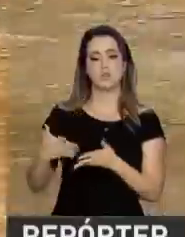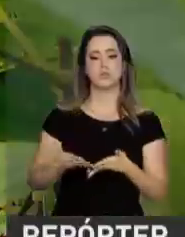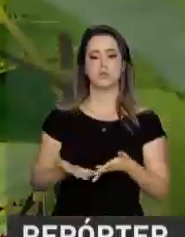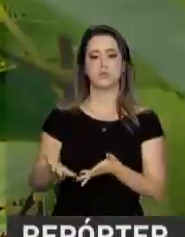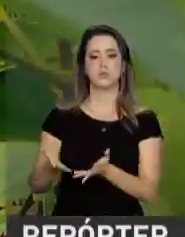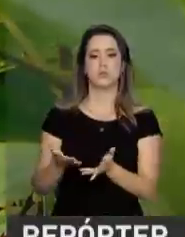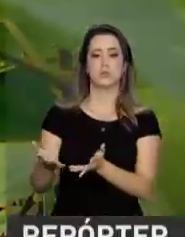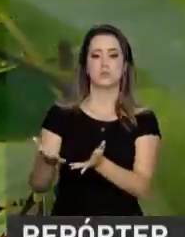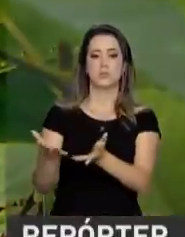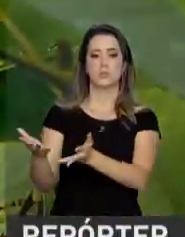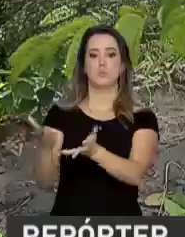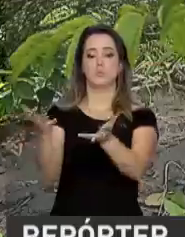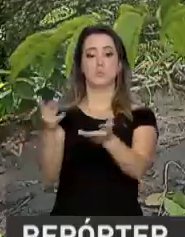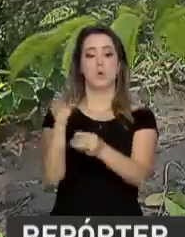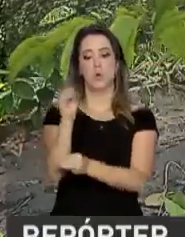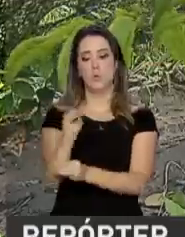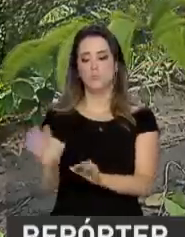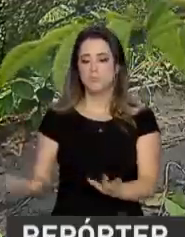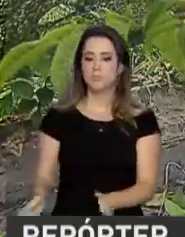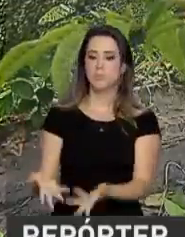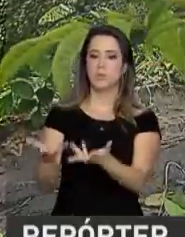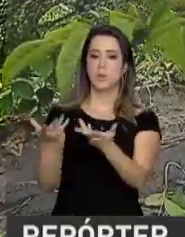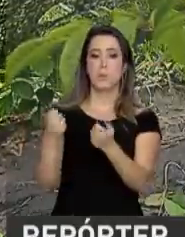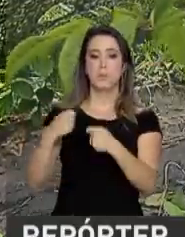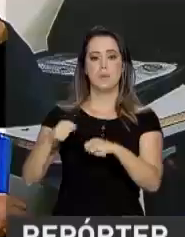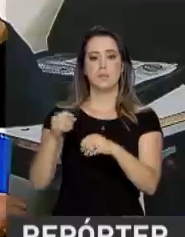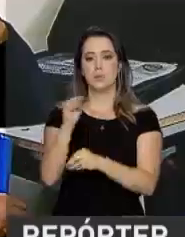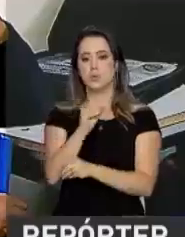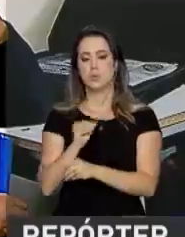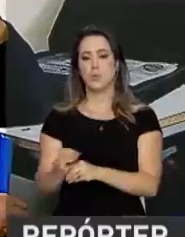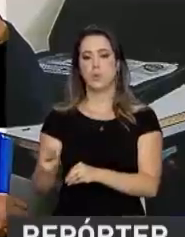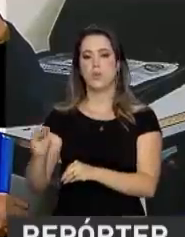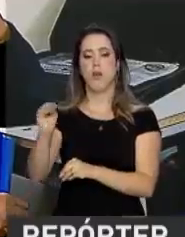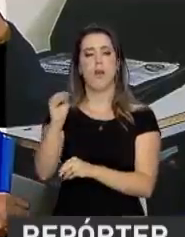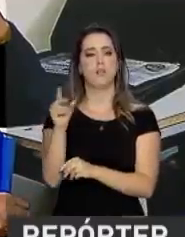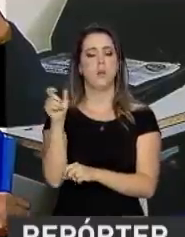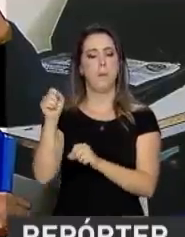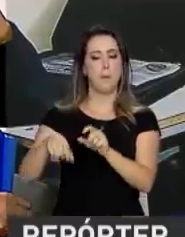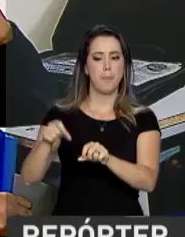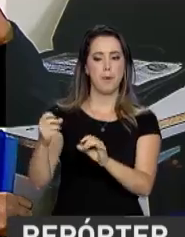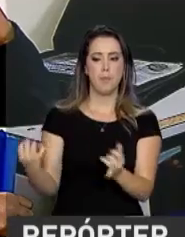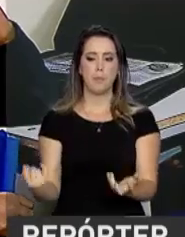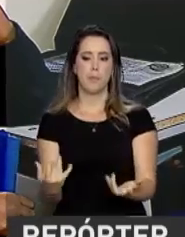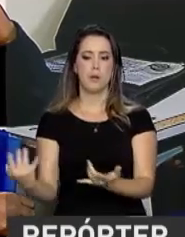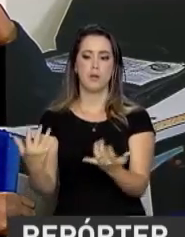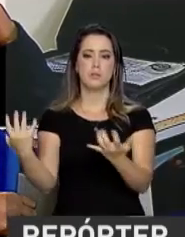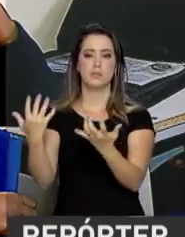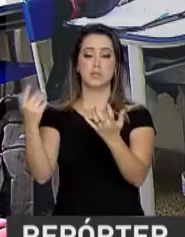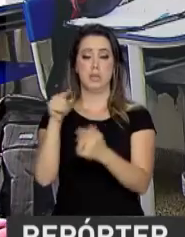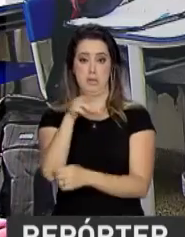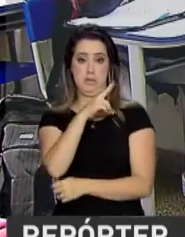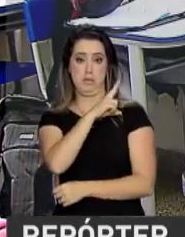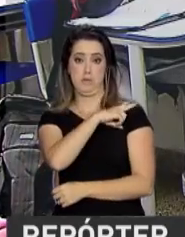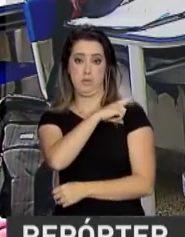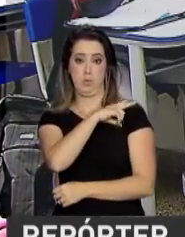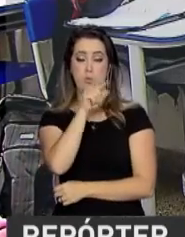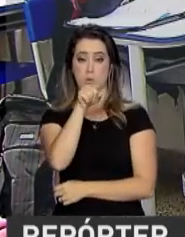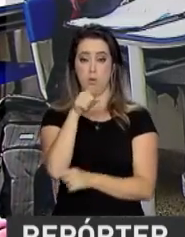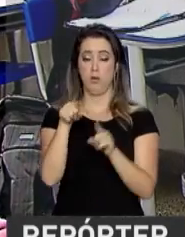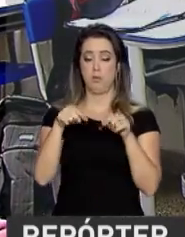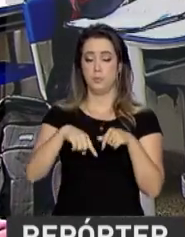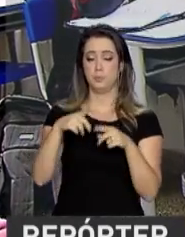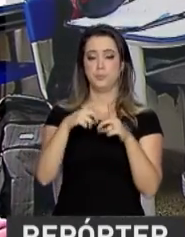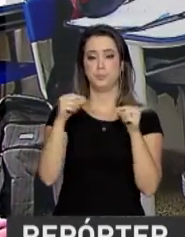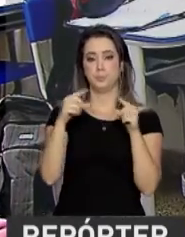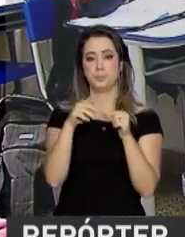é incentivar e praticar o reflorestamento lição que essa turma do 2º ano do ensino médio de uma escola pública do